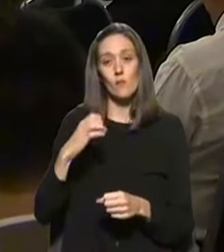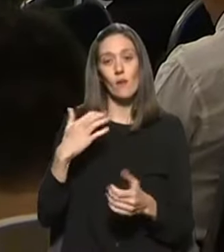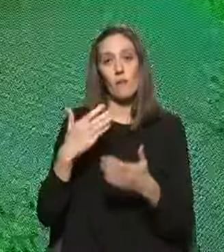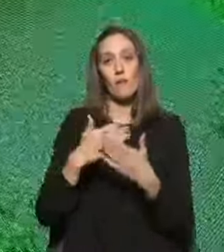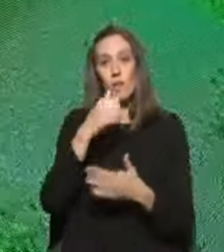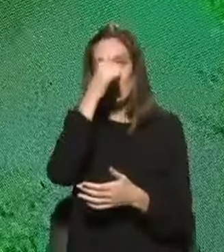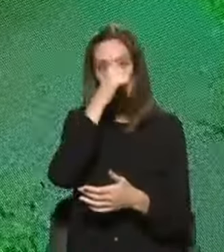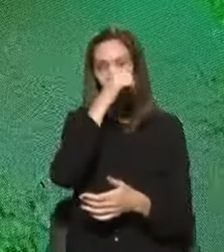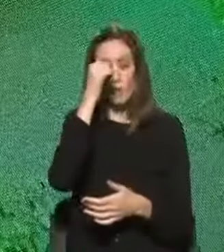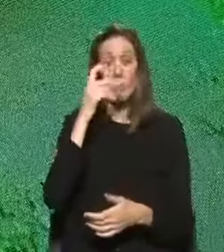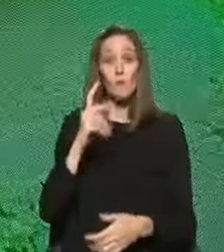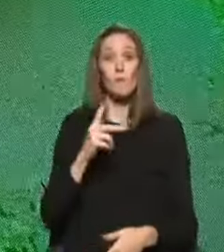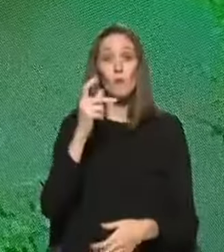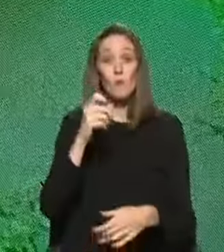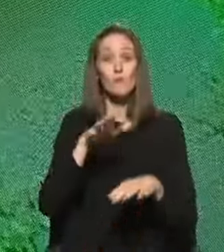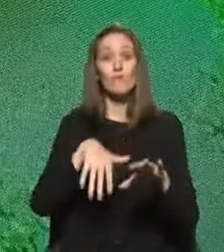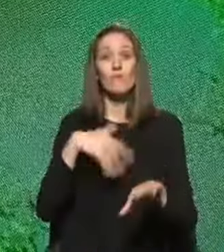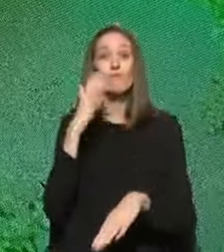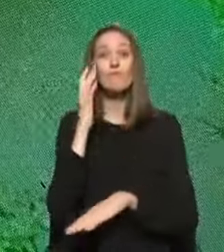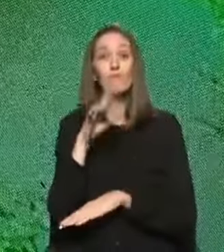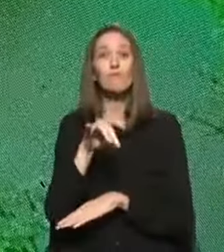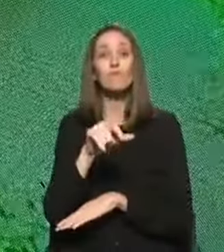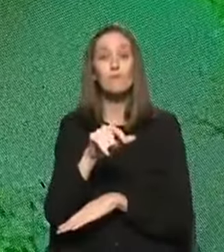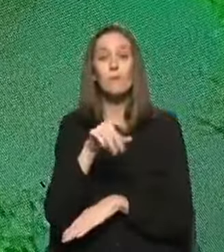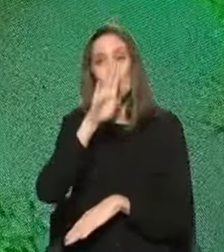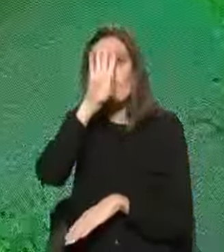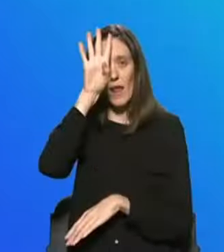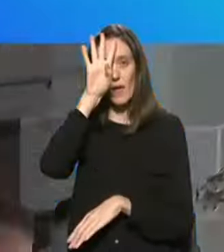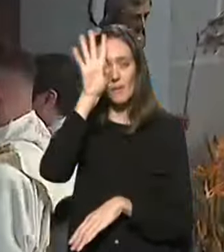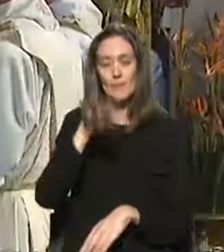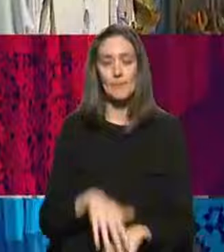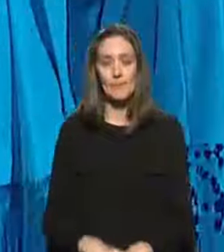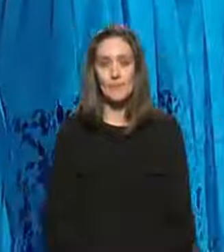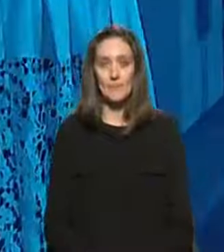No próximo ano, a convenção decorrerá em Braga.